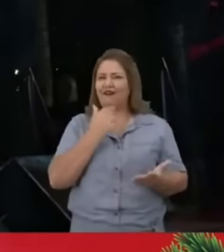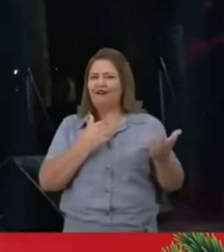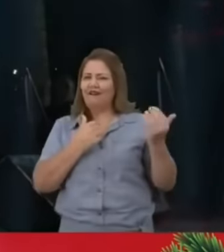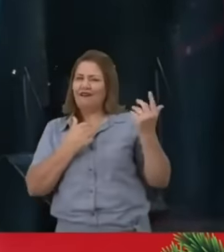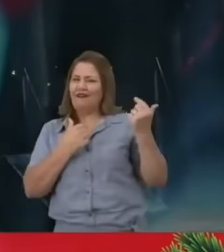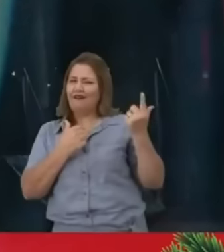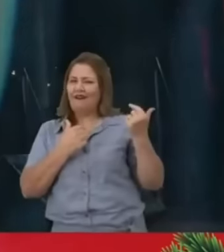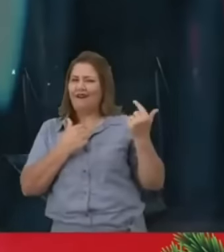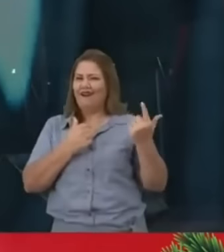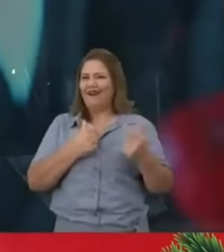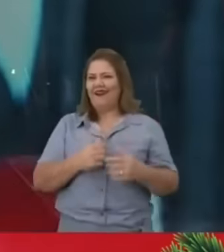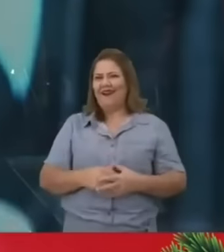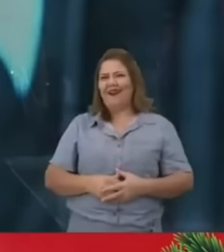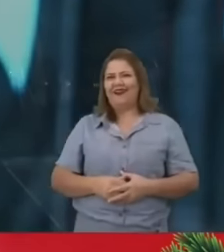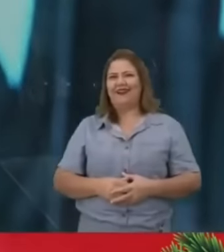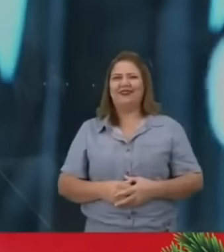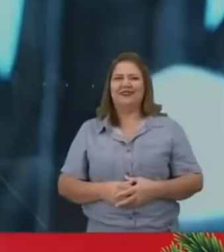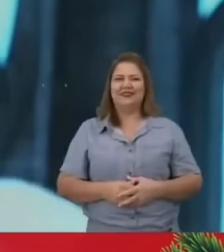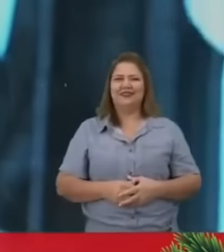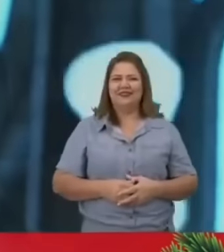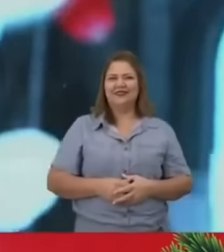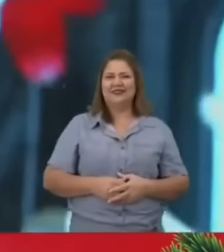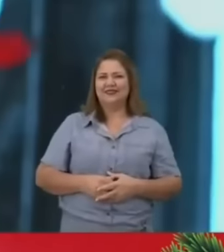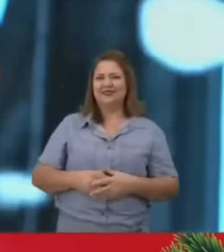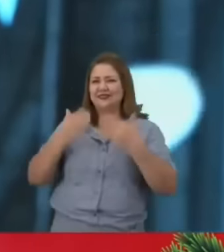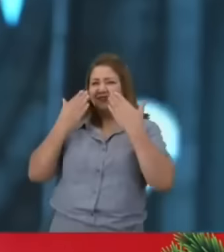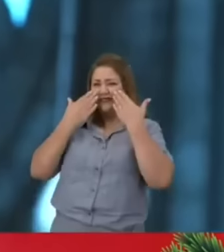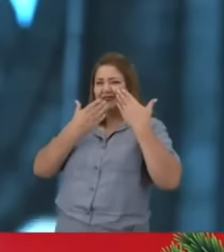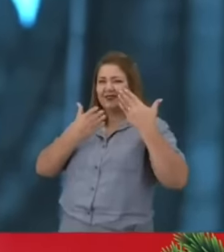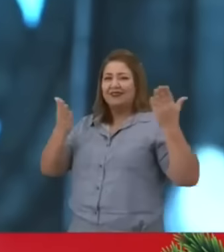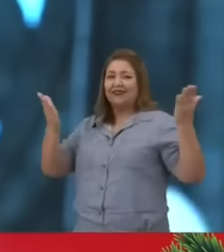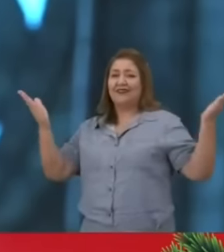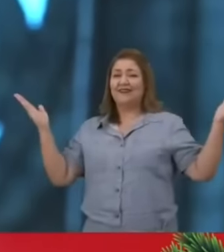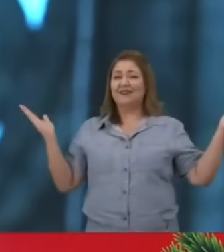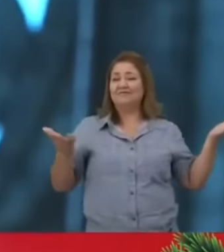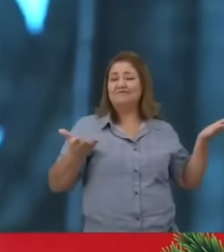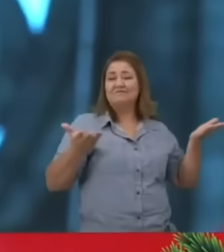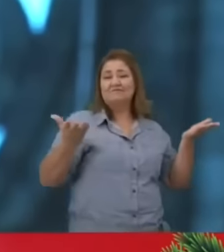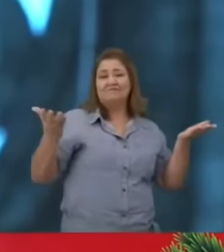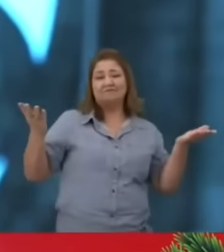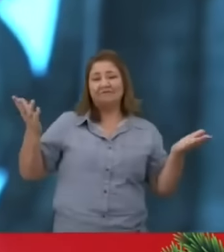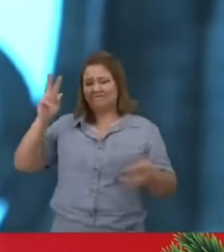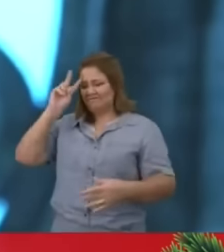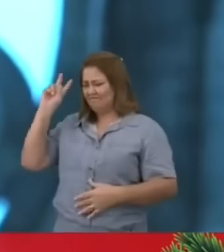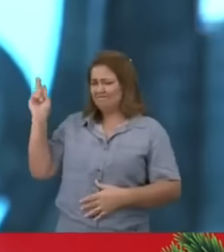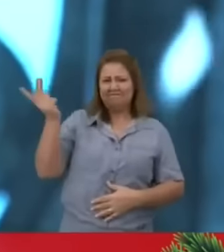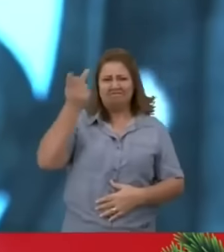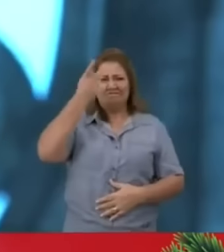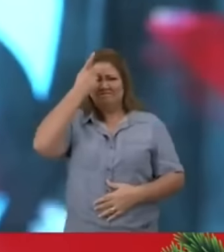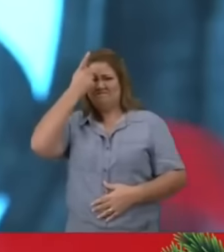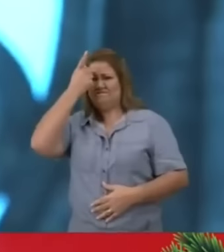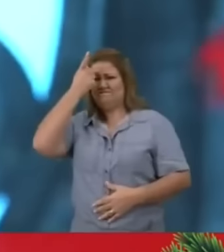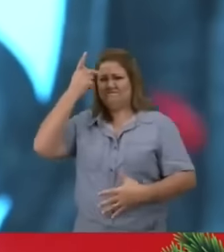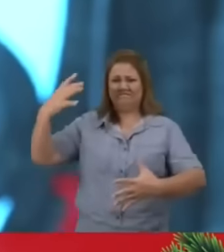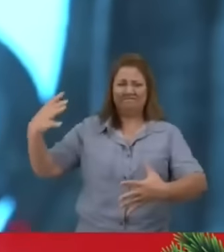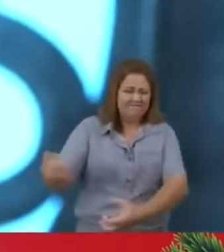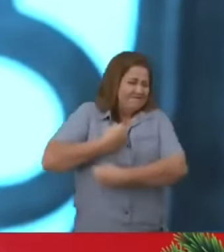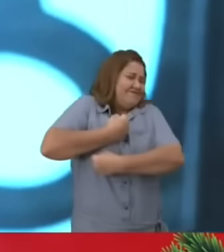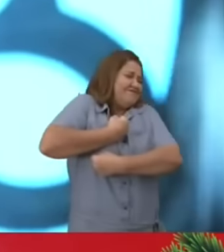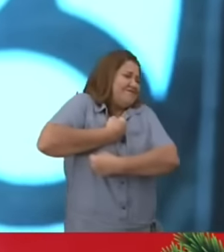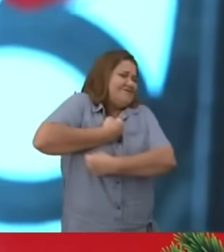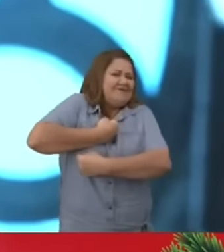E na frente do povo, num surto de amor, peguei ela nos braços e a festa parou.